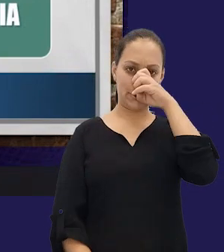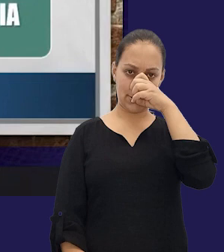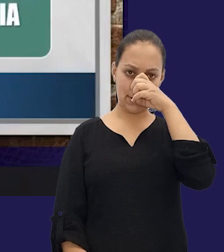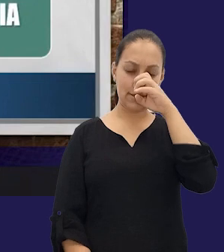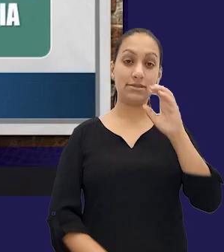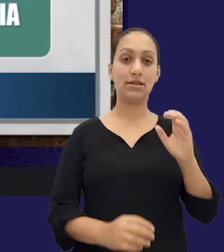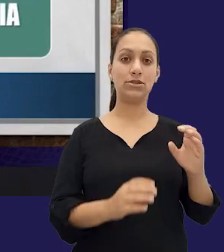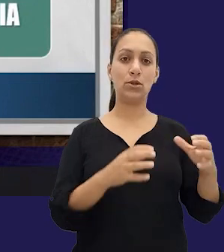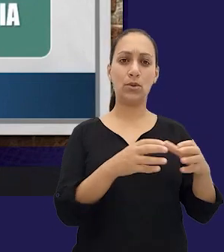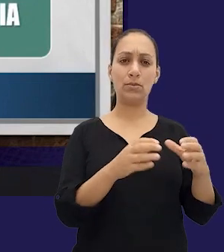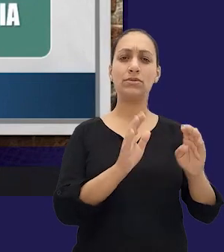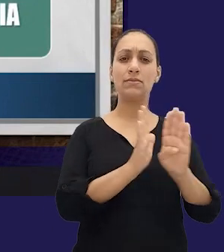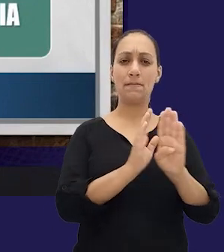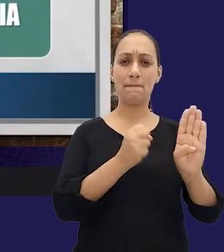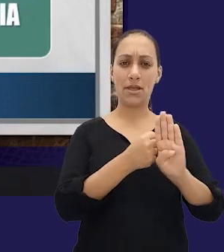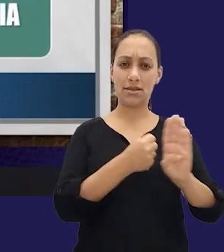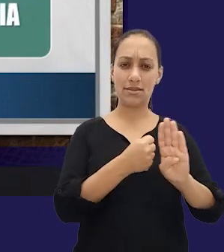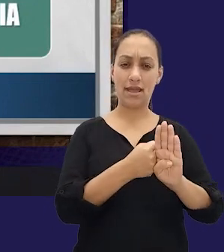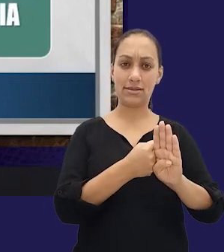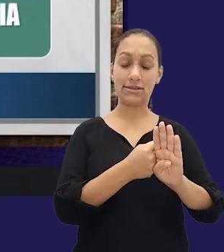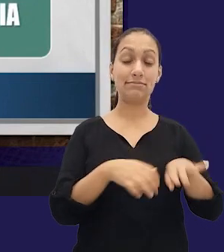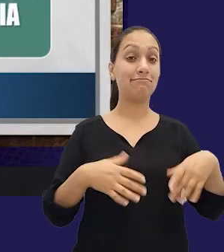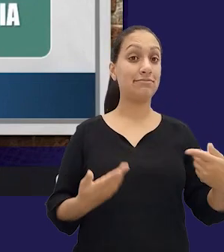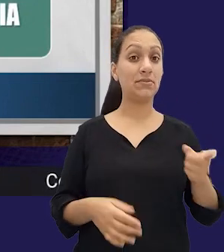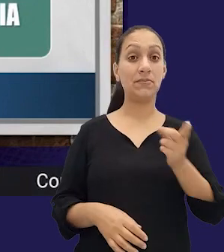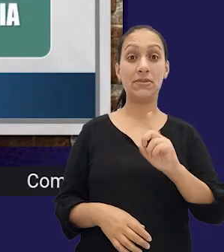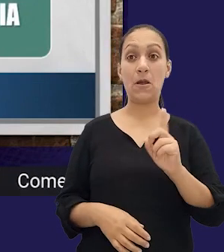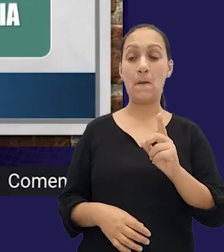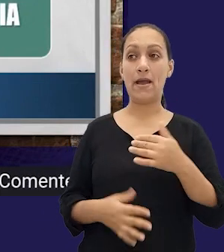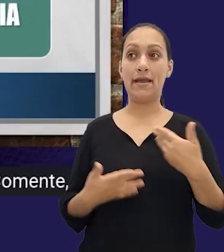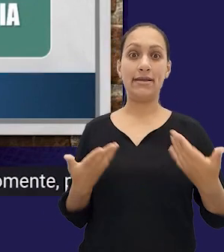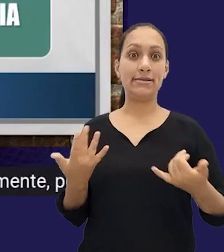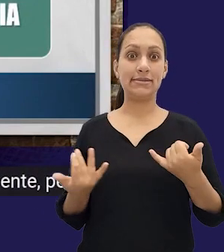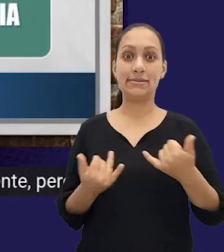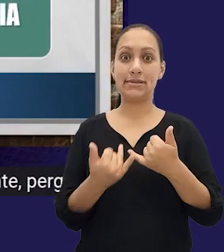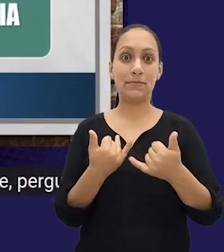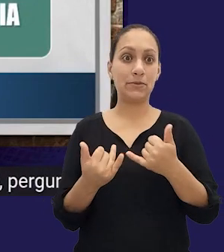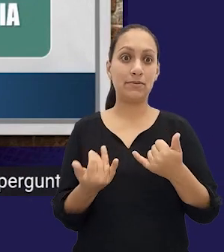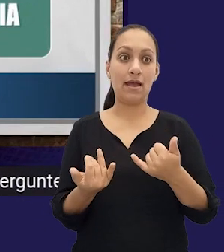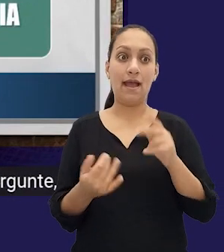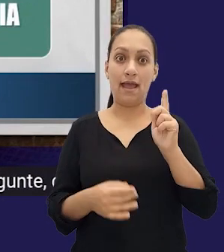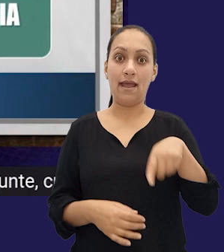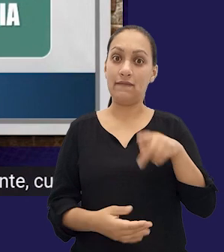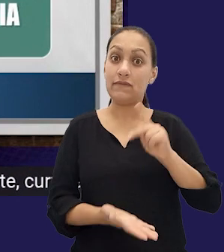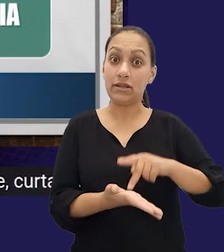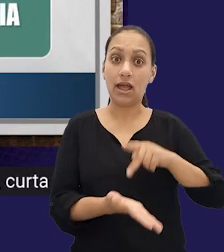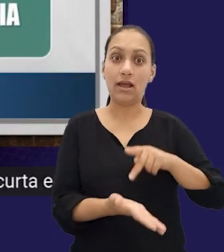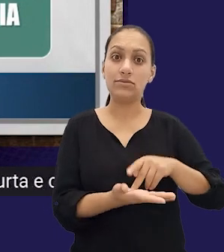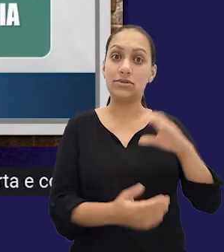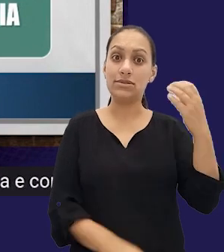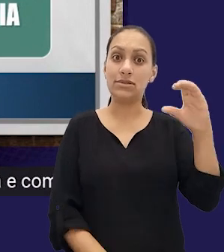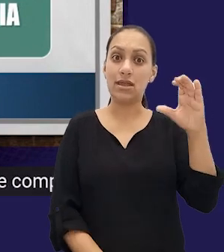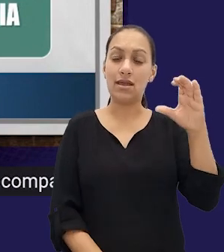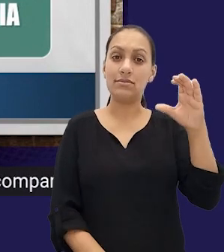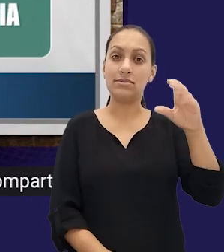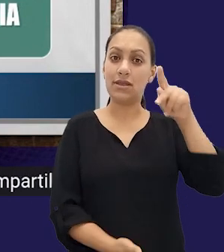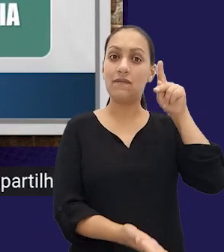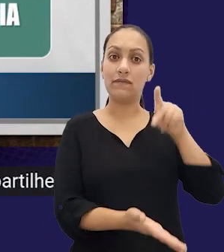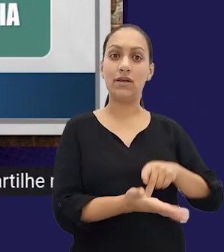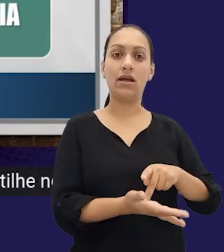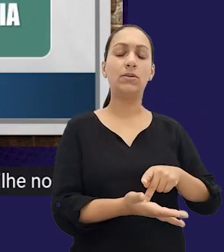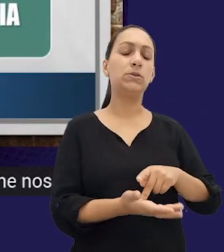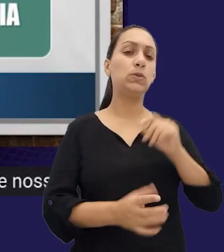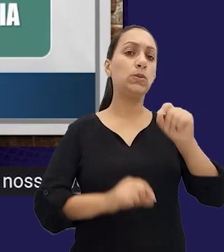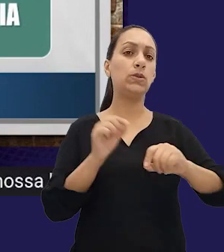das bactérias. Então, não é coincidência, gente, isso é fato, isso é ciência. O evento que